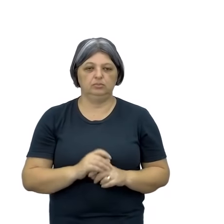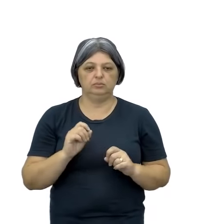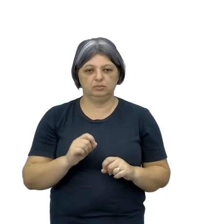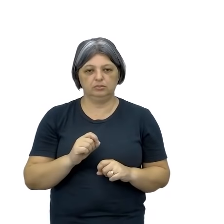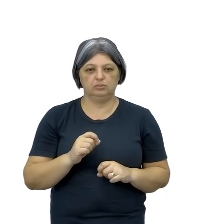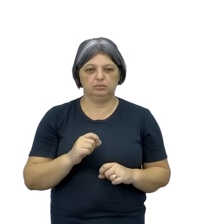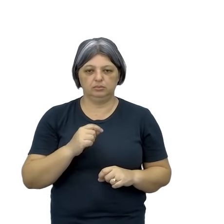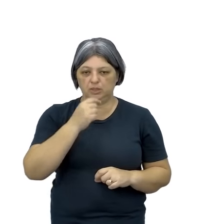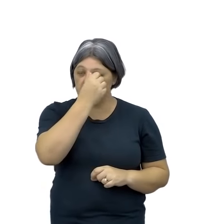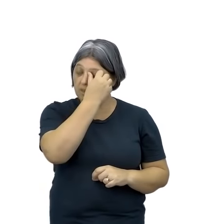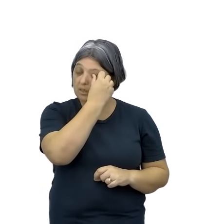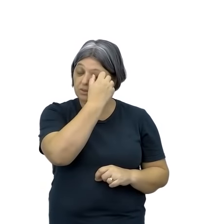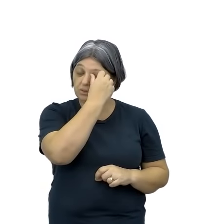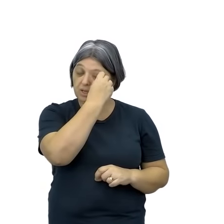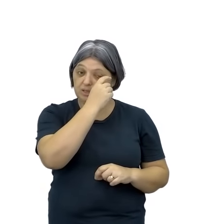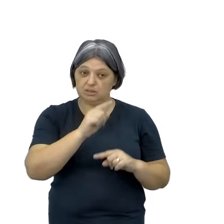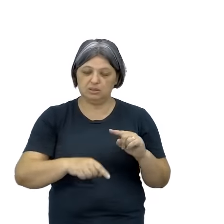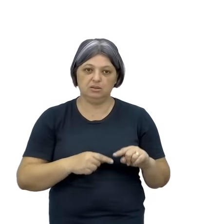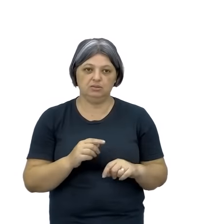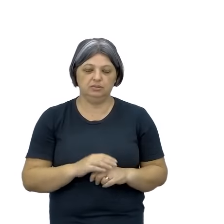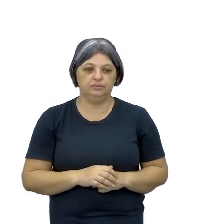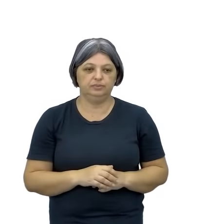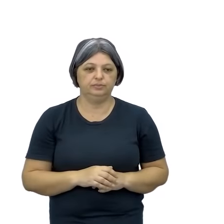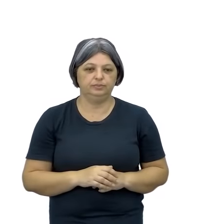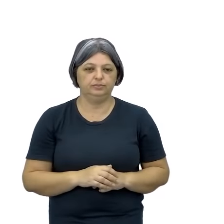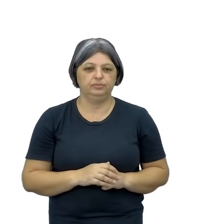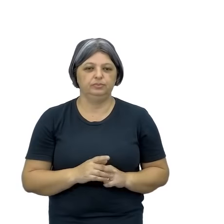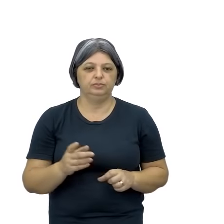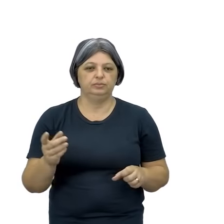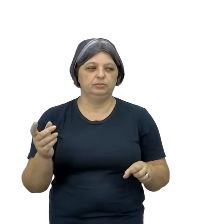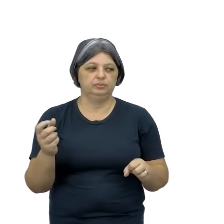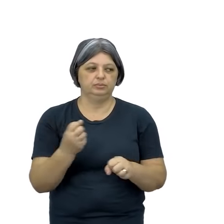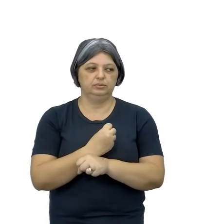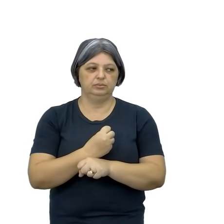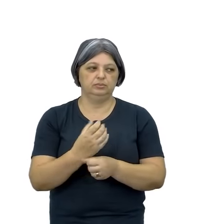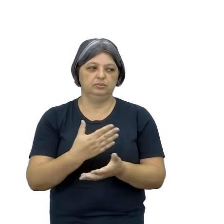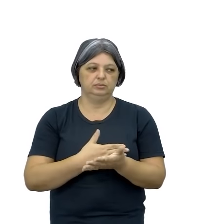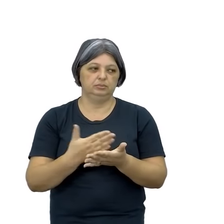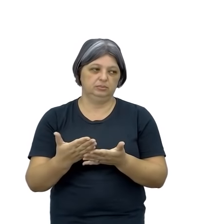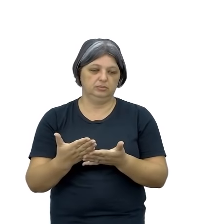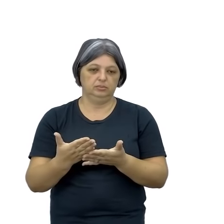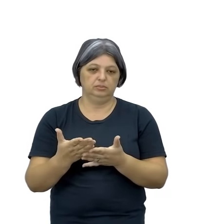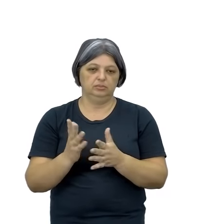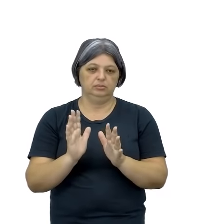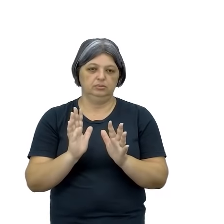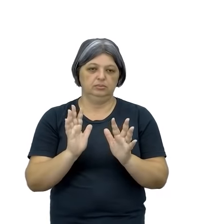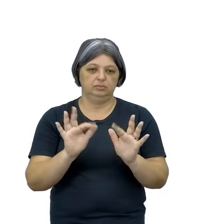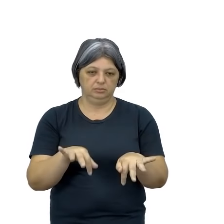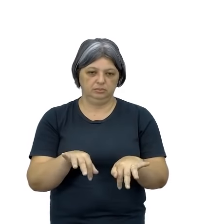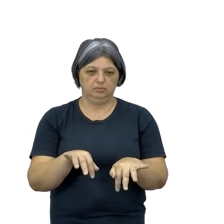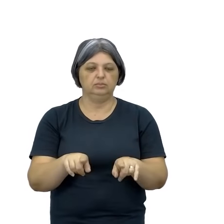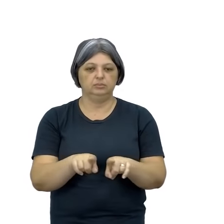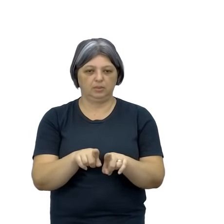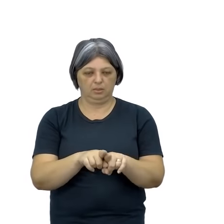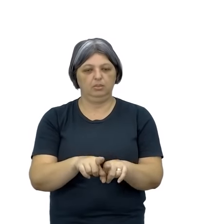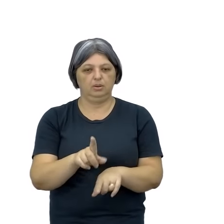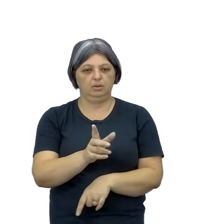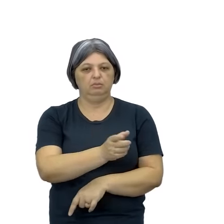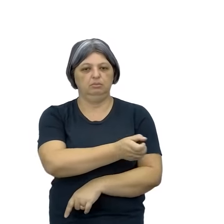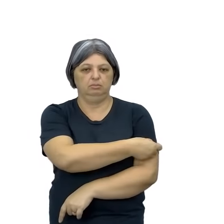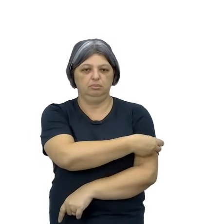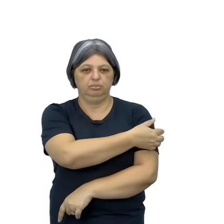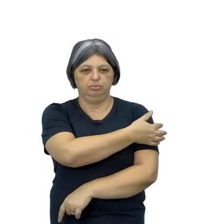influência leitora, que está entre os anos iniciais e um pouquinho dos anos finais, né? Então, esse teste de influência leitora